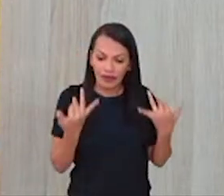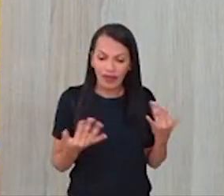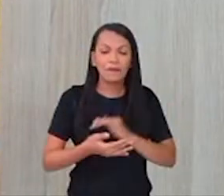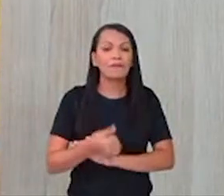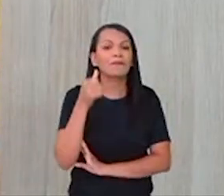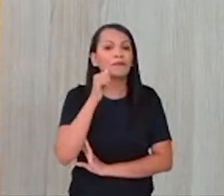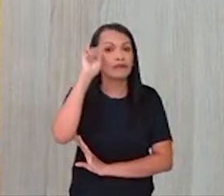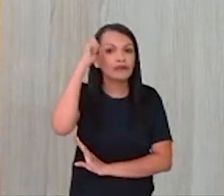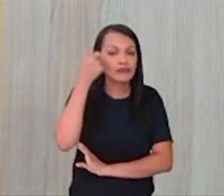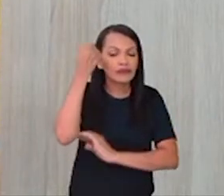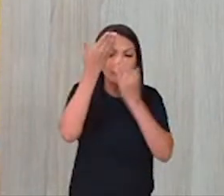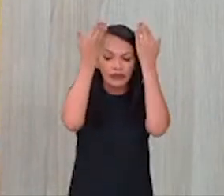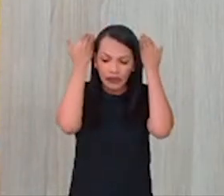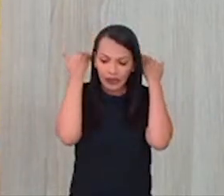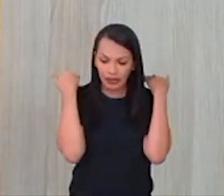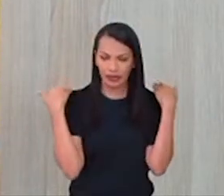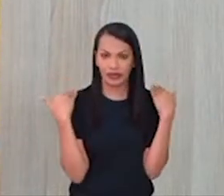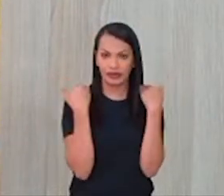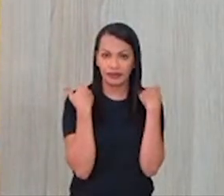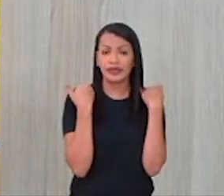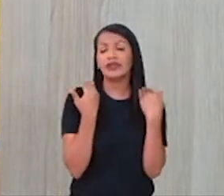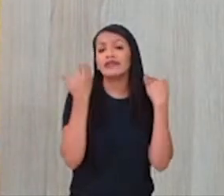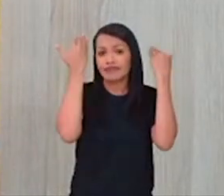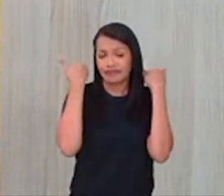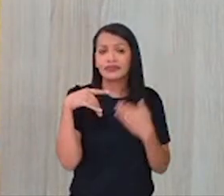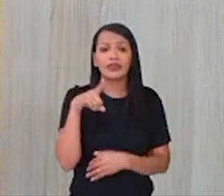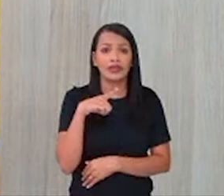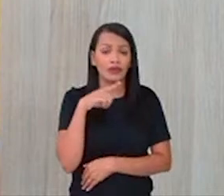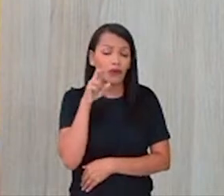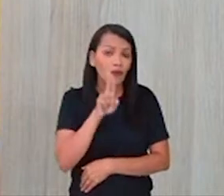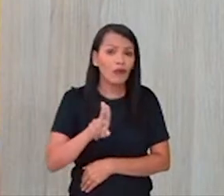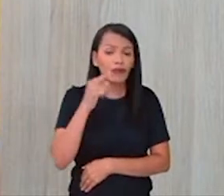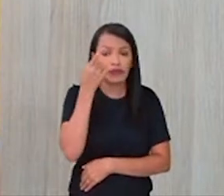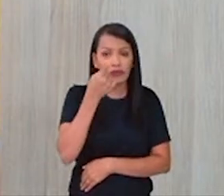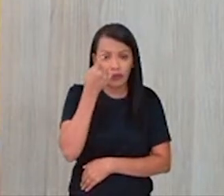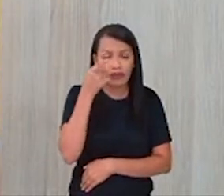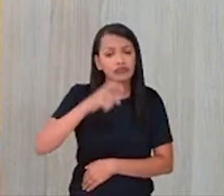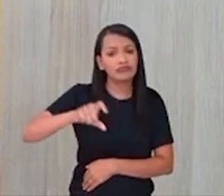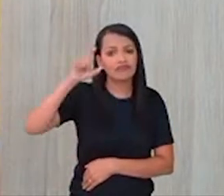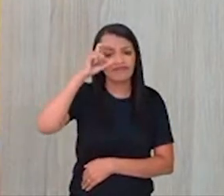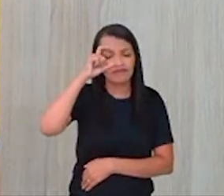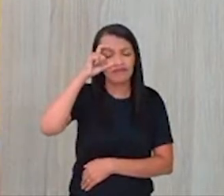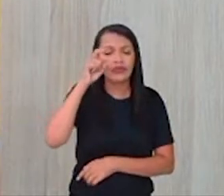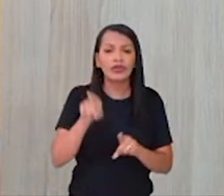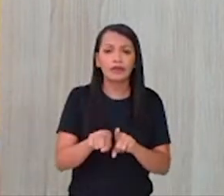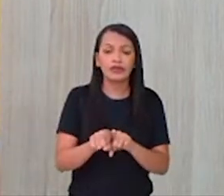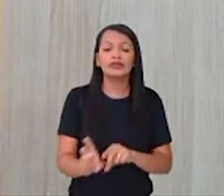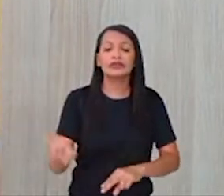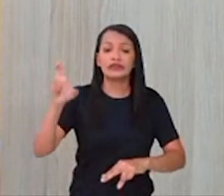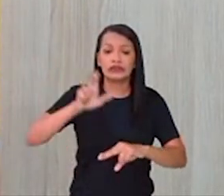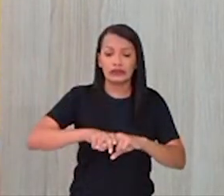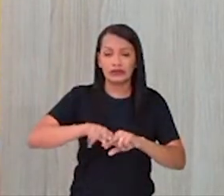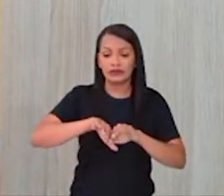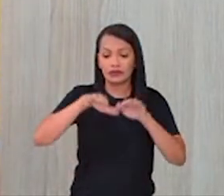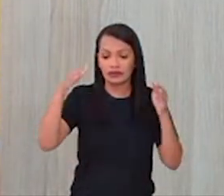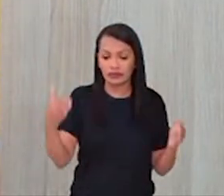uma mulher negra de cabelos escuros, curtos, lisos, tenho olhos escuros, uso óculos arredondados. Estou sentada atrás de uma